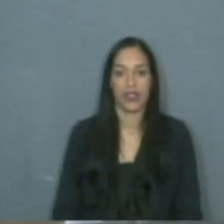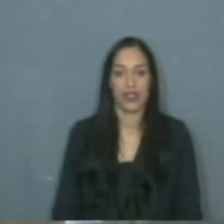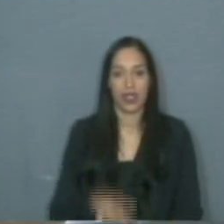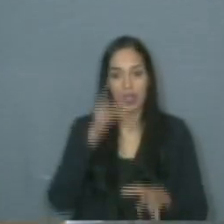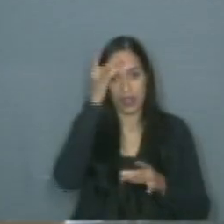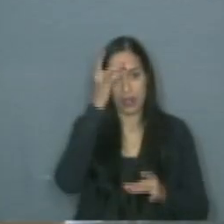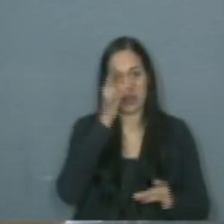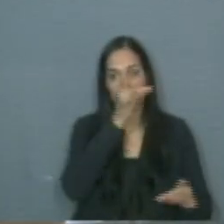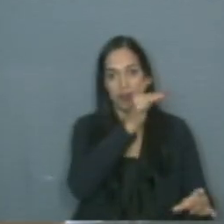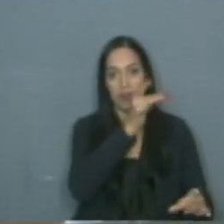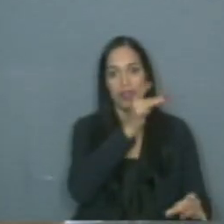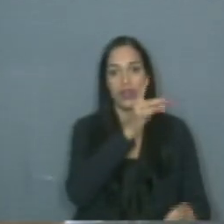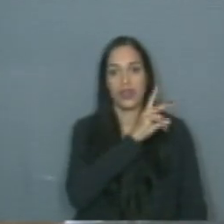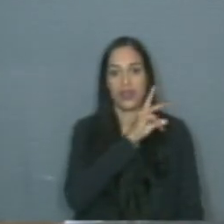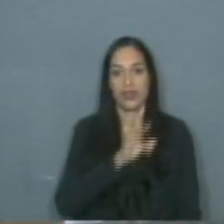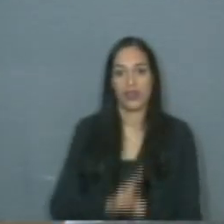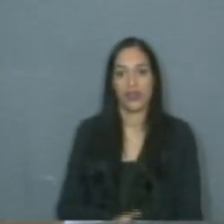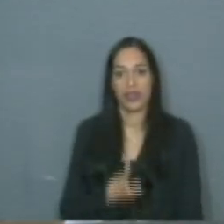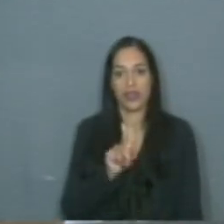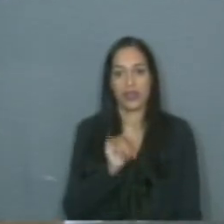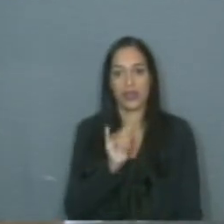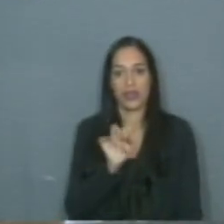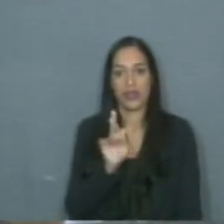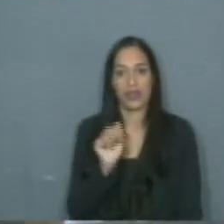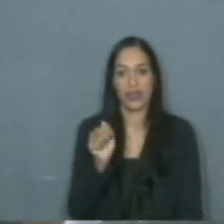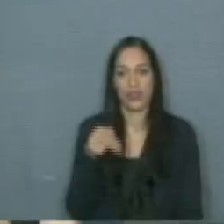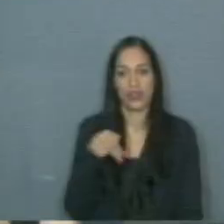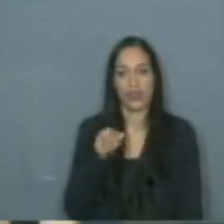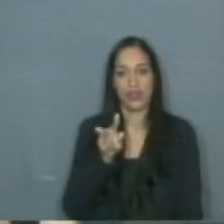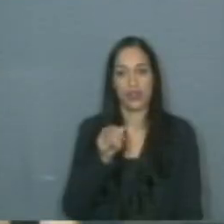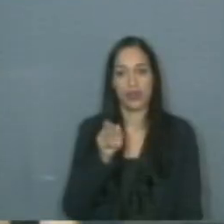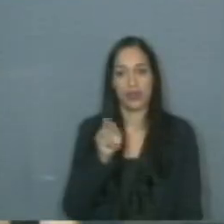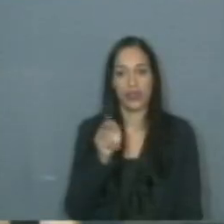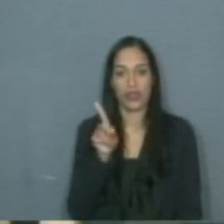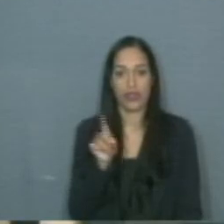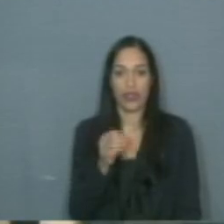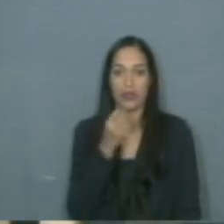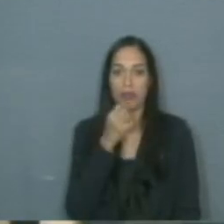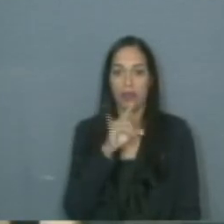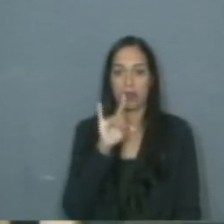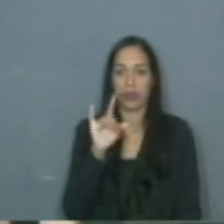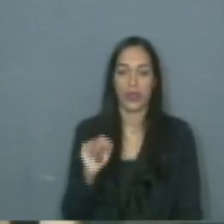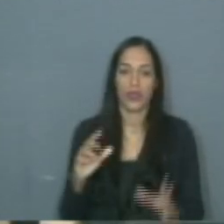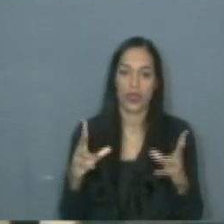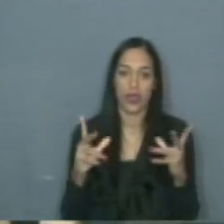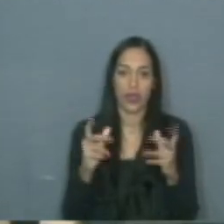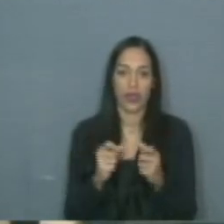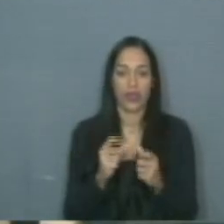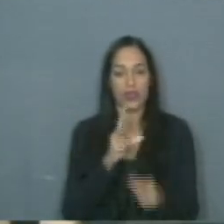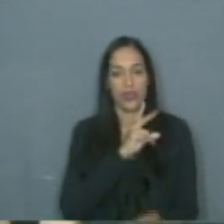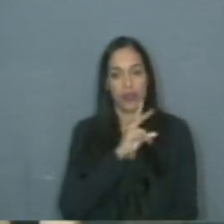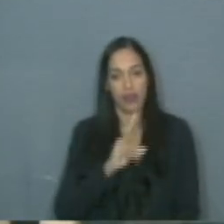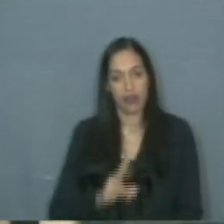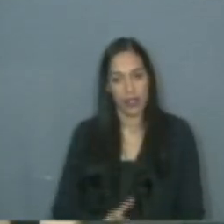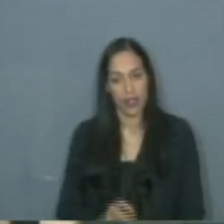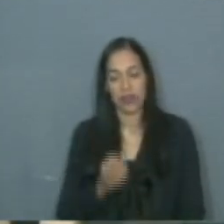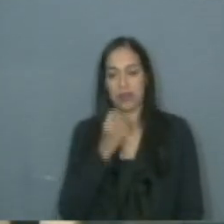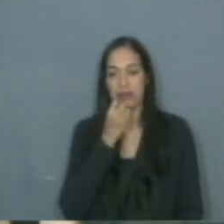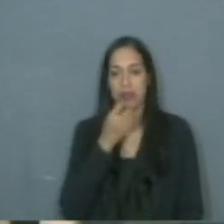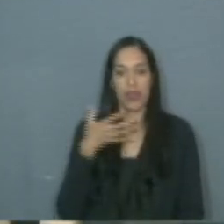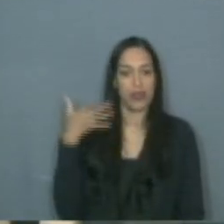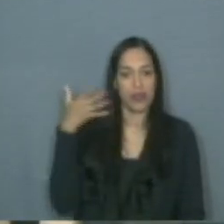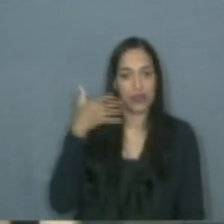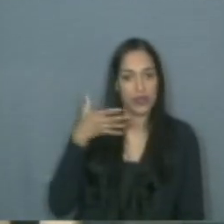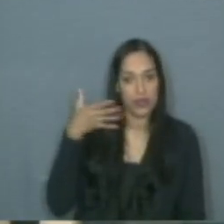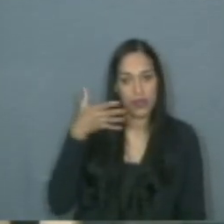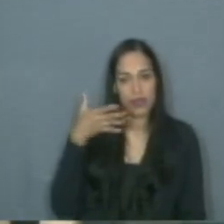palavra aqui agora ao vereador Gilson Machado. Primeiramente, bom dia a todos. Vereador, muito bem colocados por suas palavras.